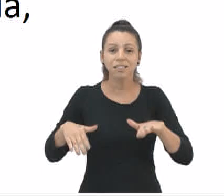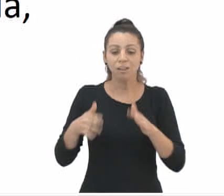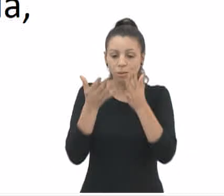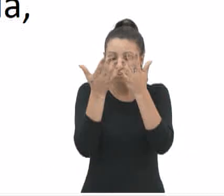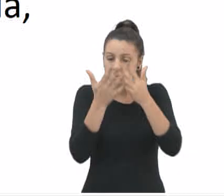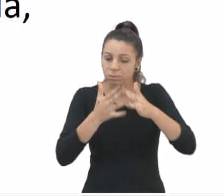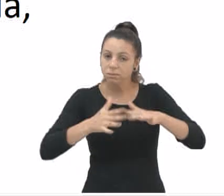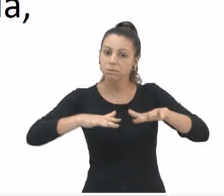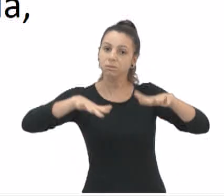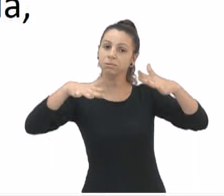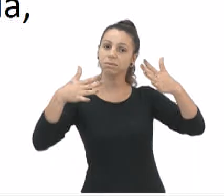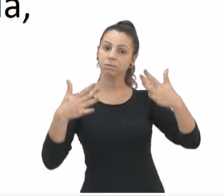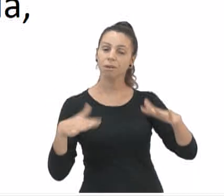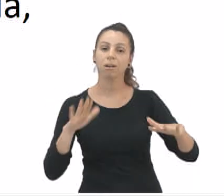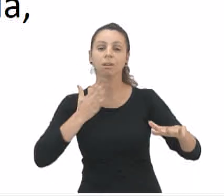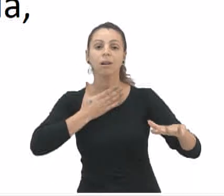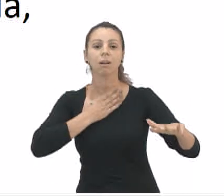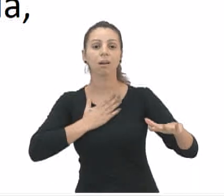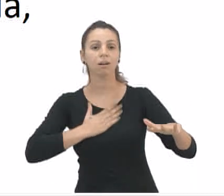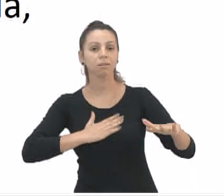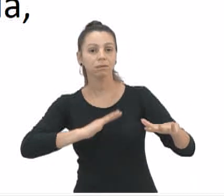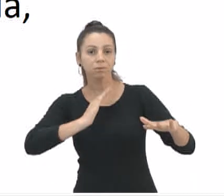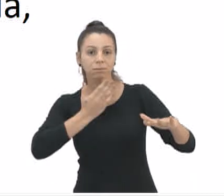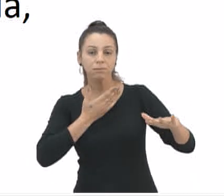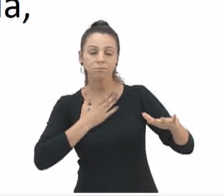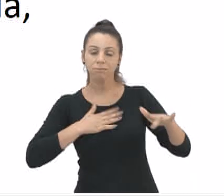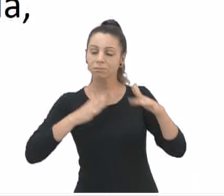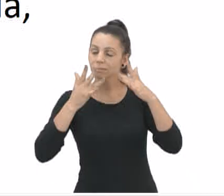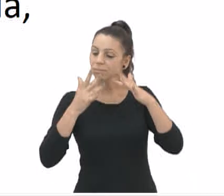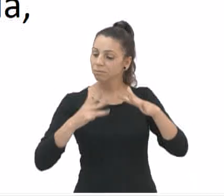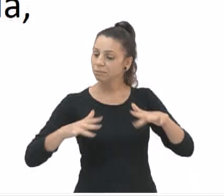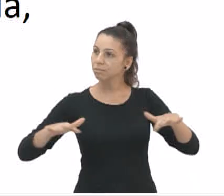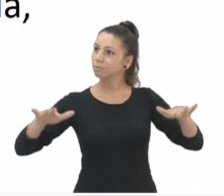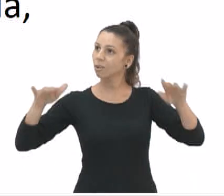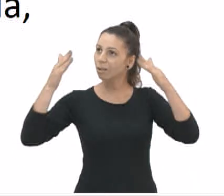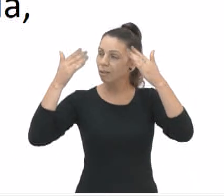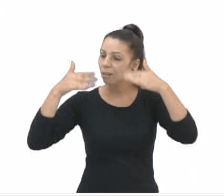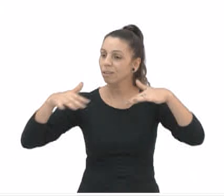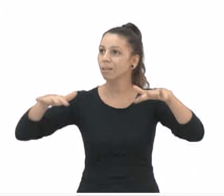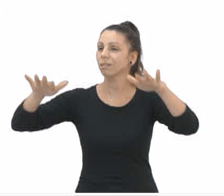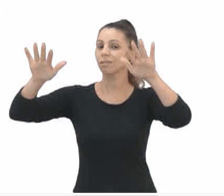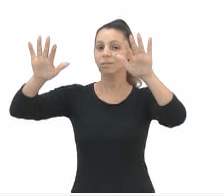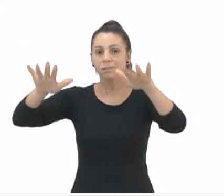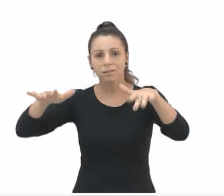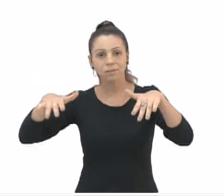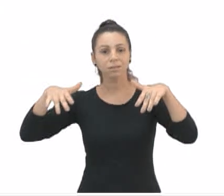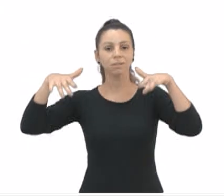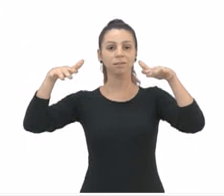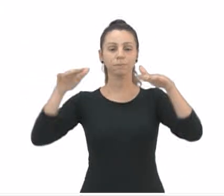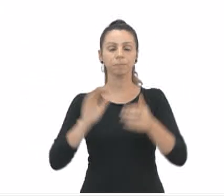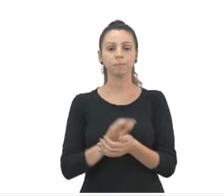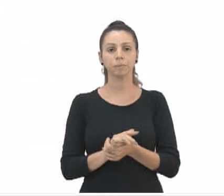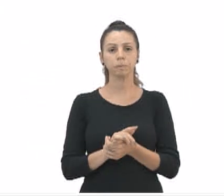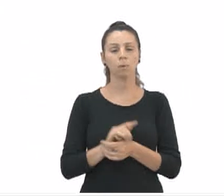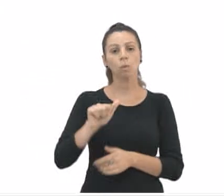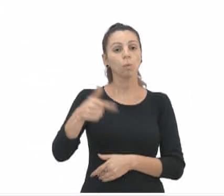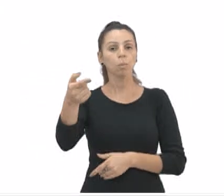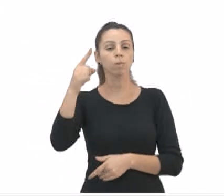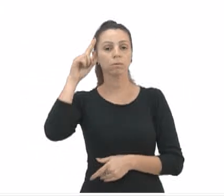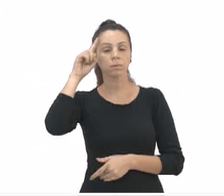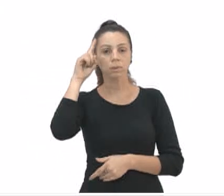mar suave. As ondas me levavam e me traziam. No dia